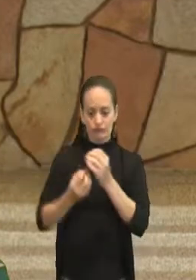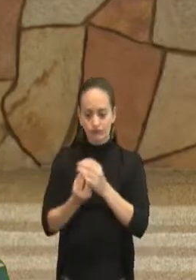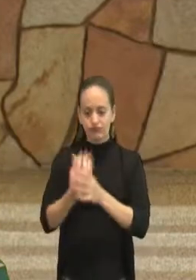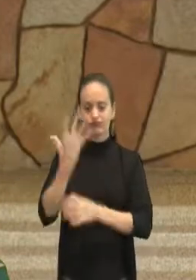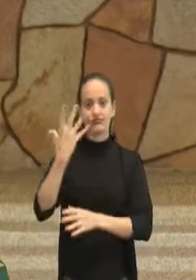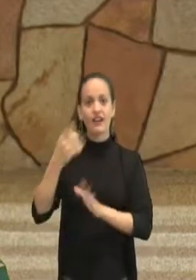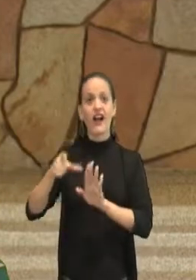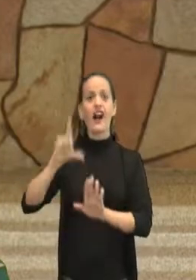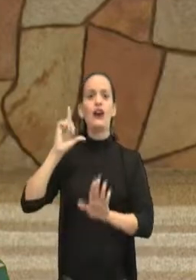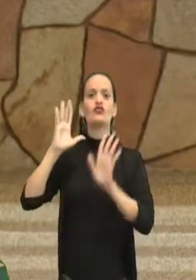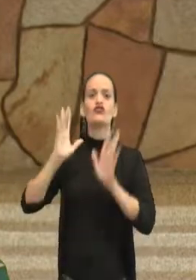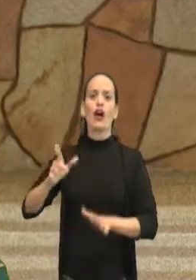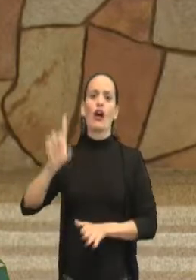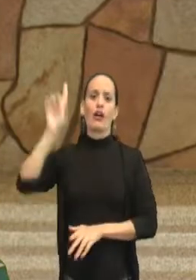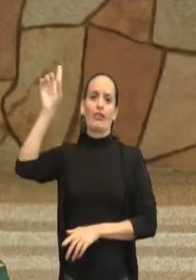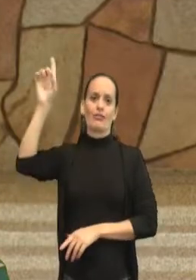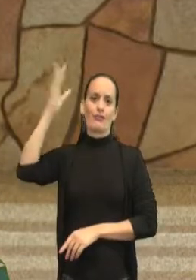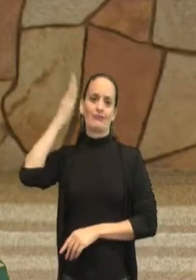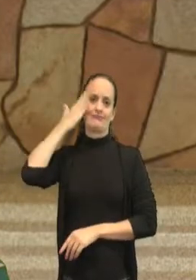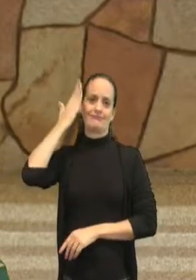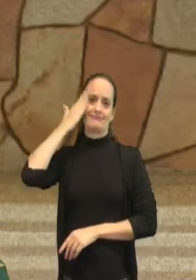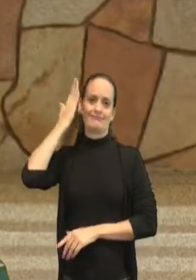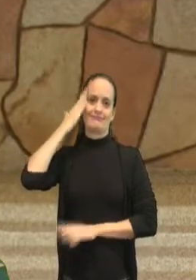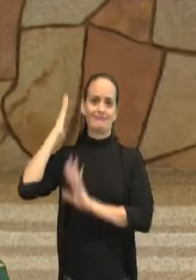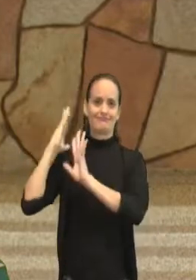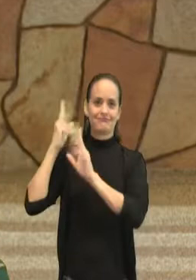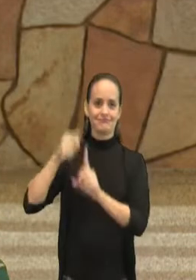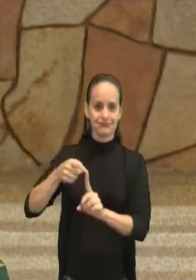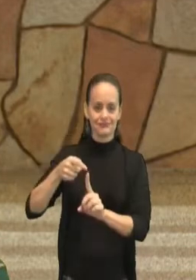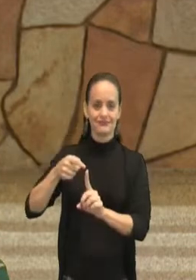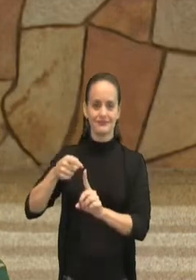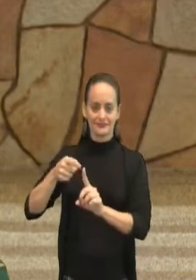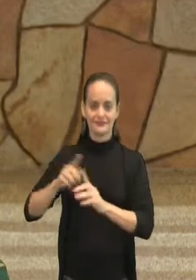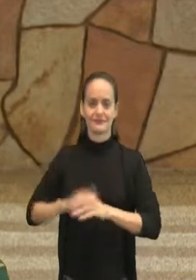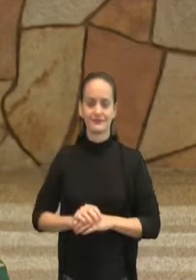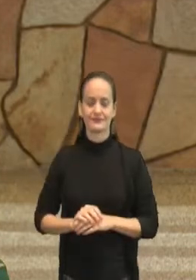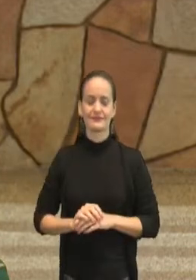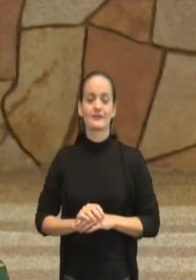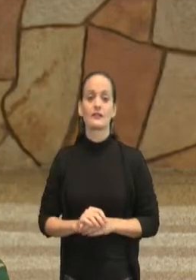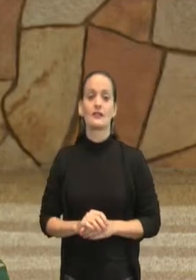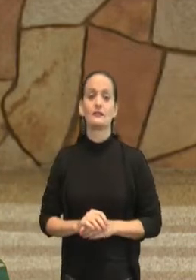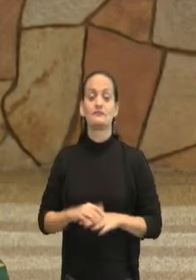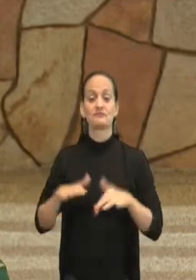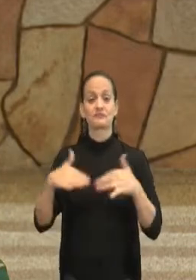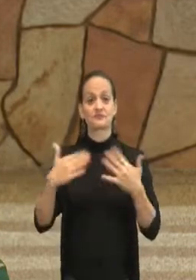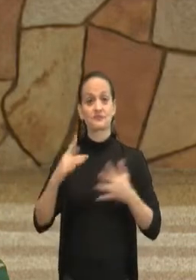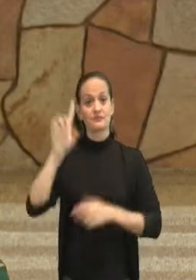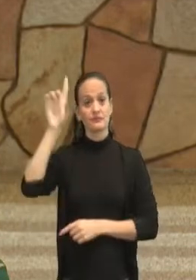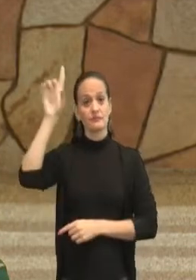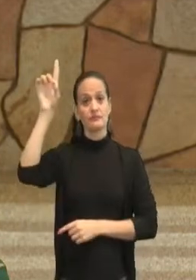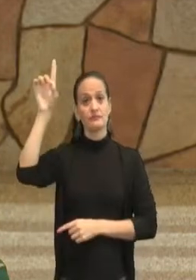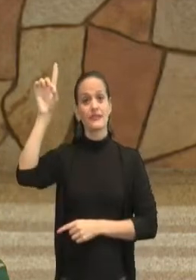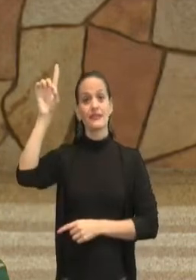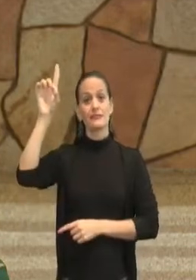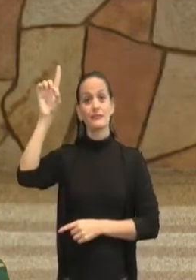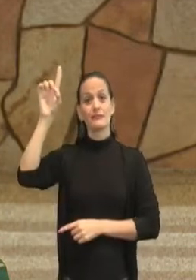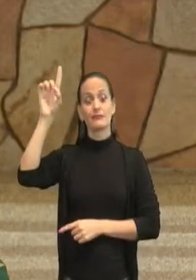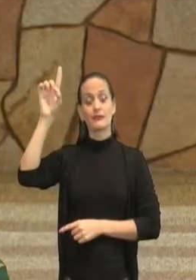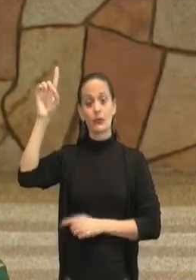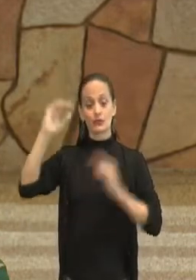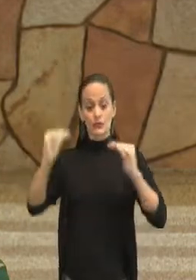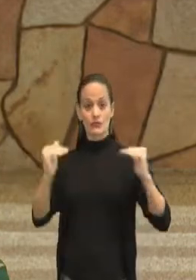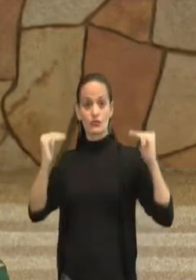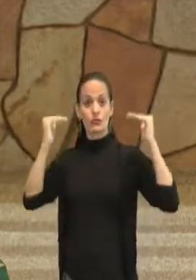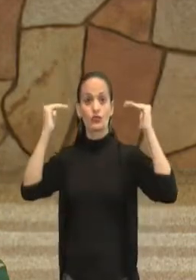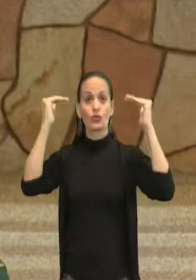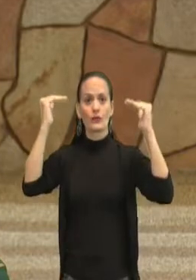mostram essa escolha, essa delimitação que o Senhor soberano fez antes